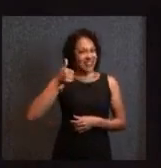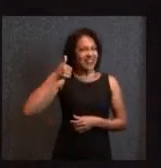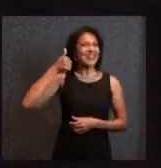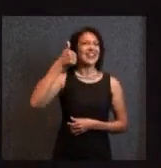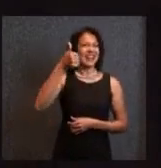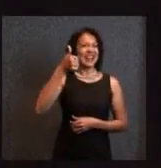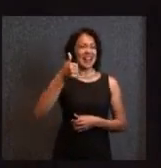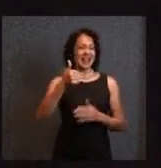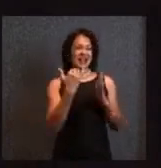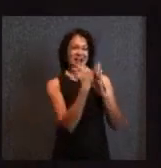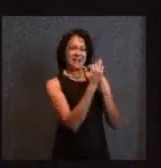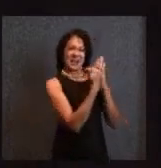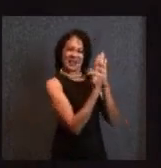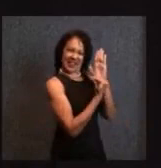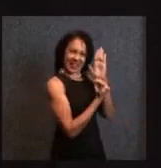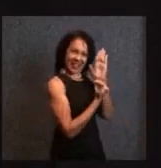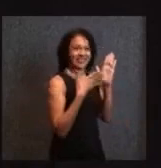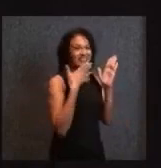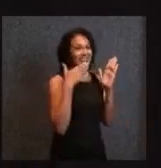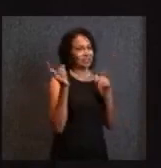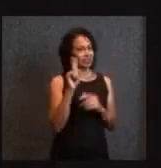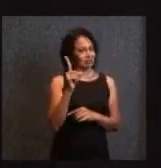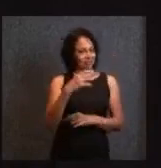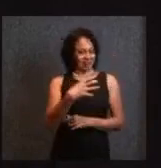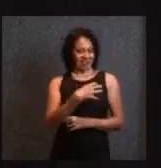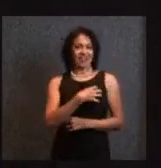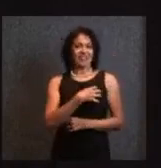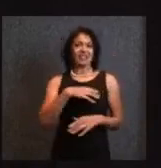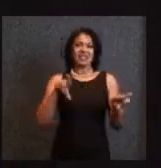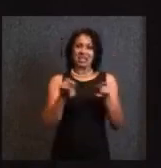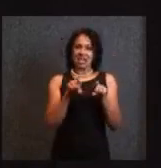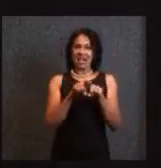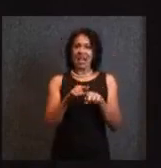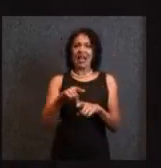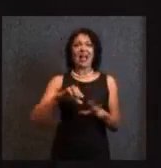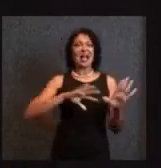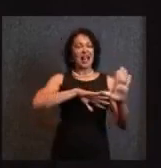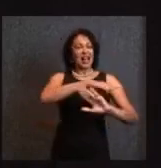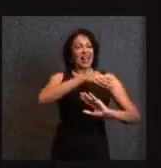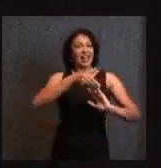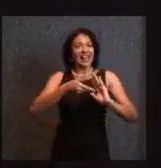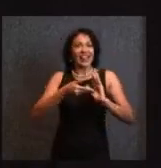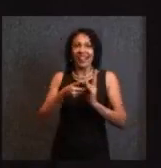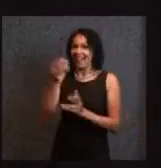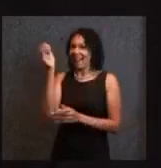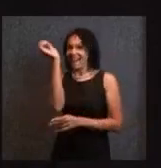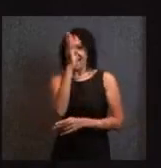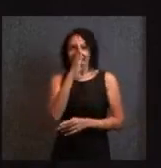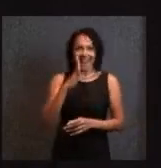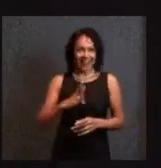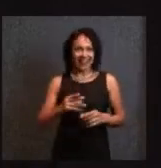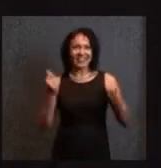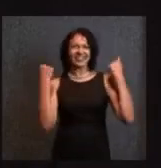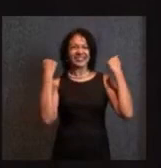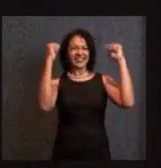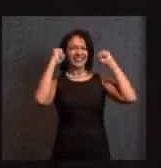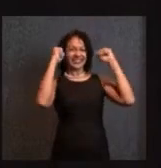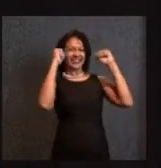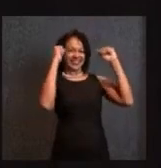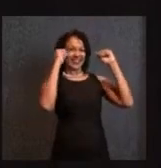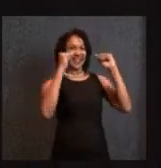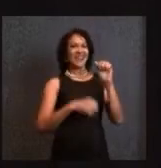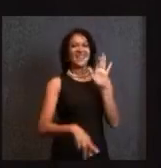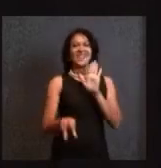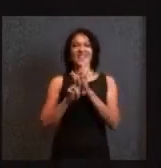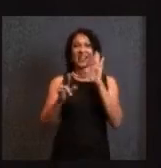melhores resultados, não apenas da Bahia, mas também do Nordeste, e a torcida é que seja uma referência